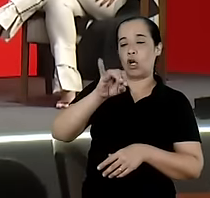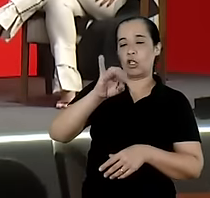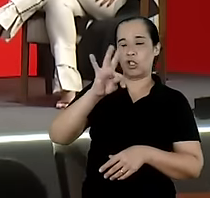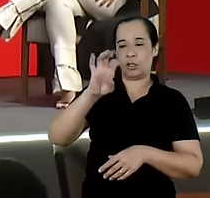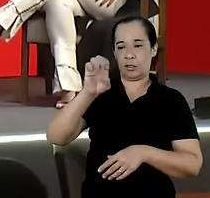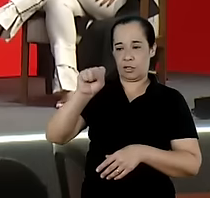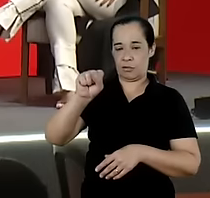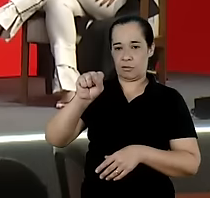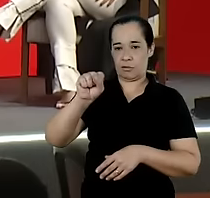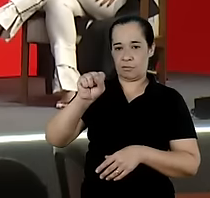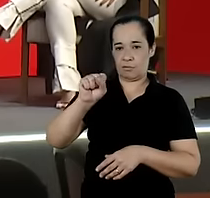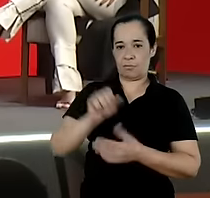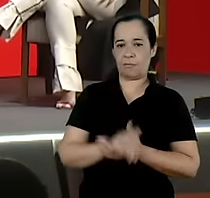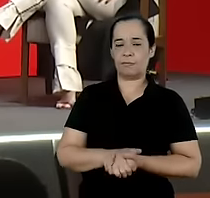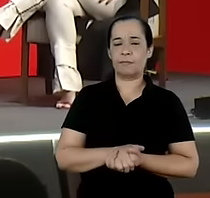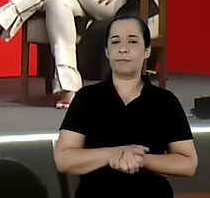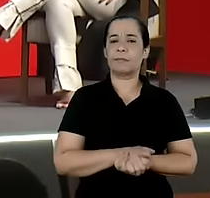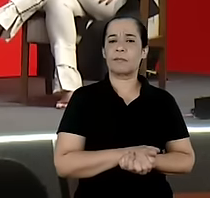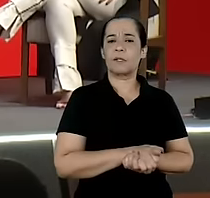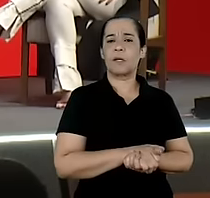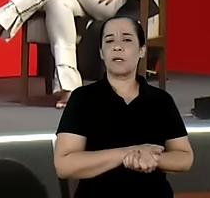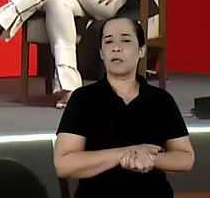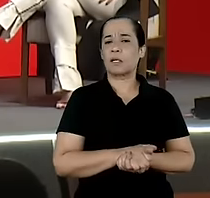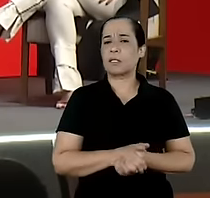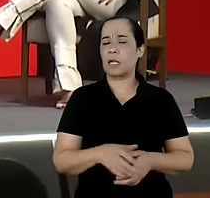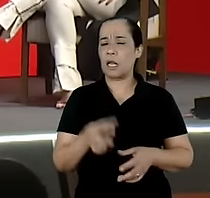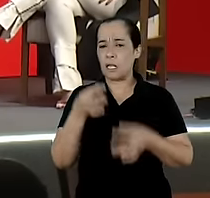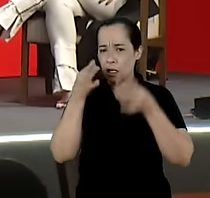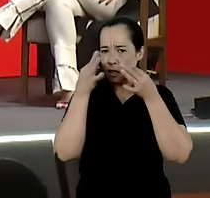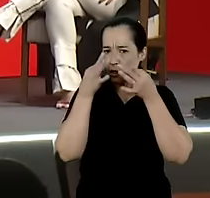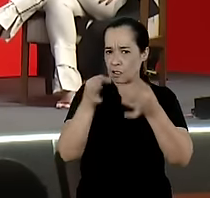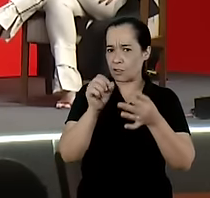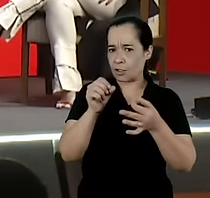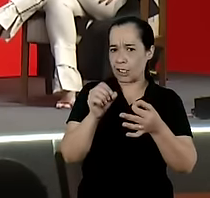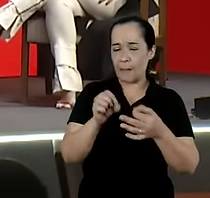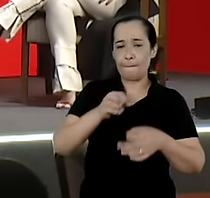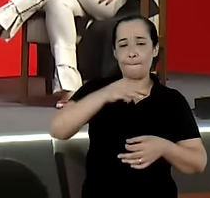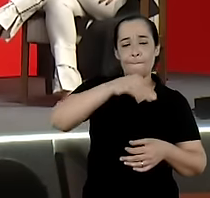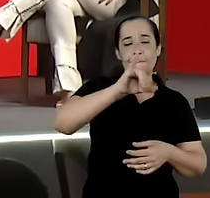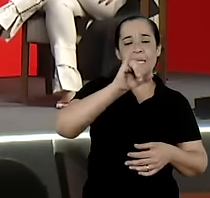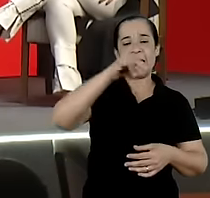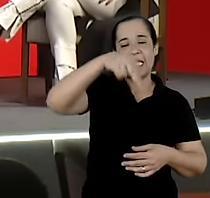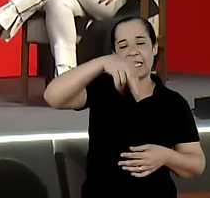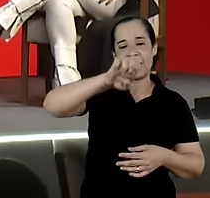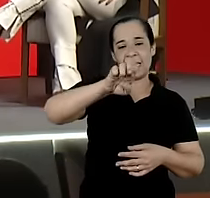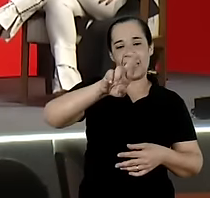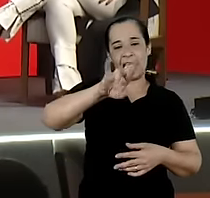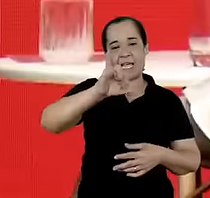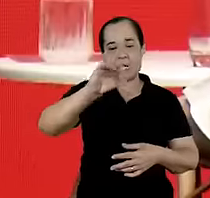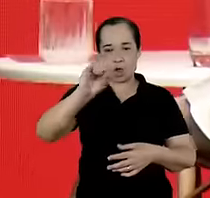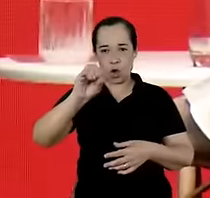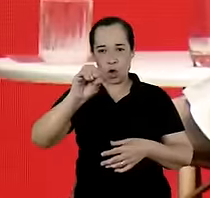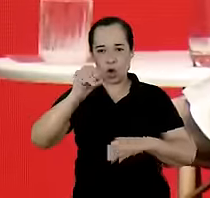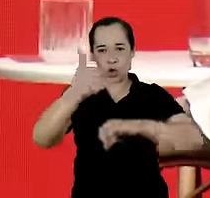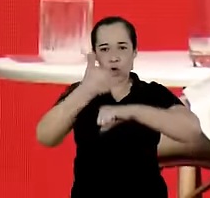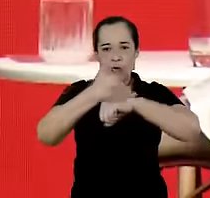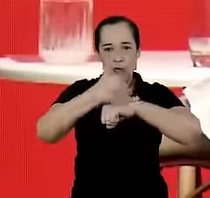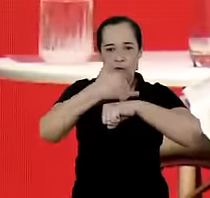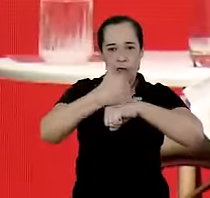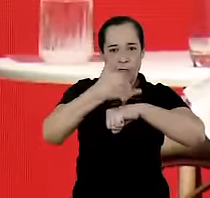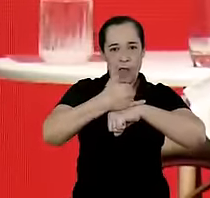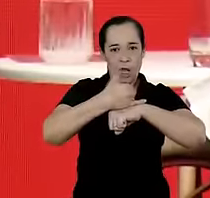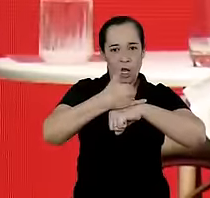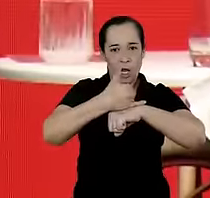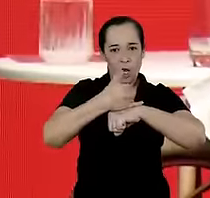um uma coisa que seria um termômetro seria o preço de minério de ferro né e o preço de minério de ferro tem sido bastante resiliente Por